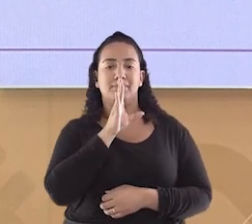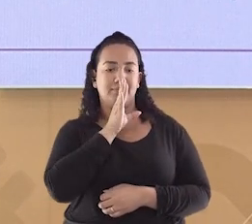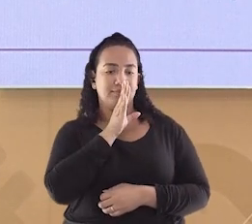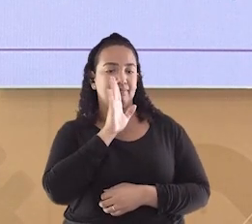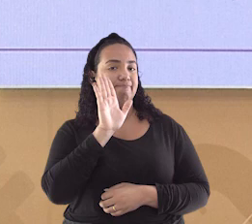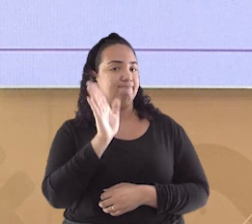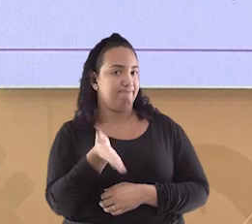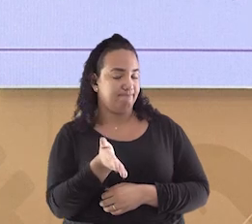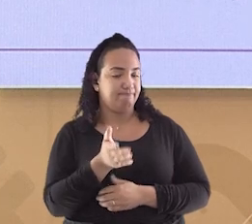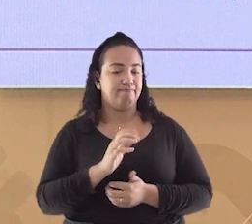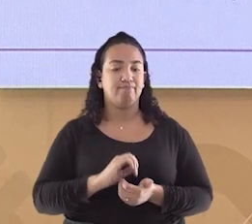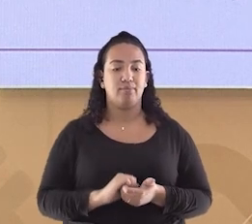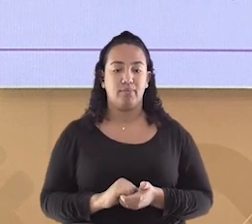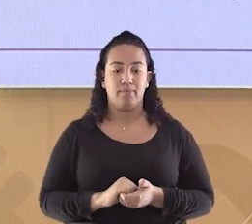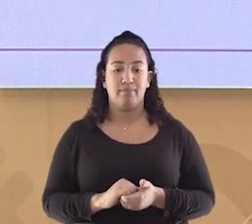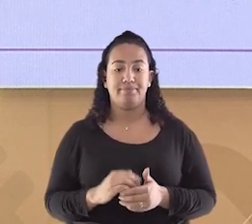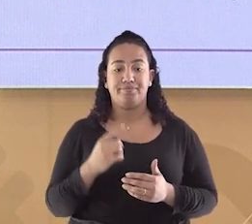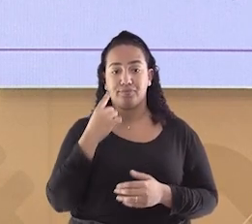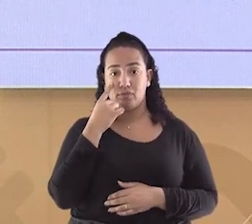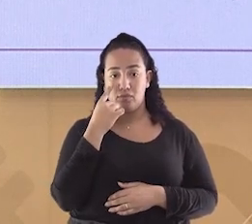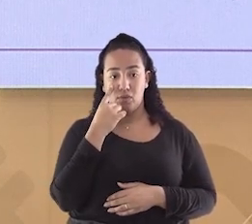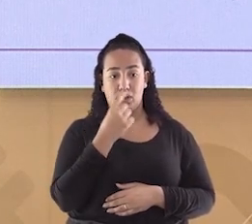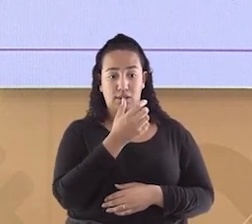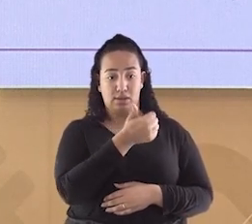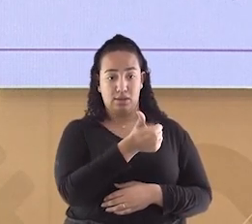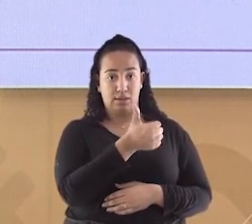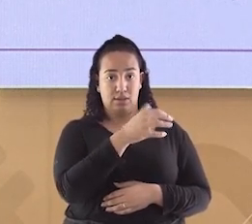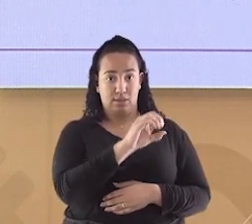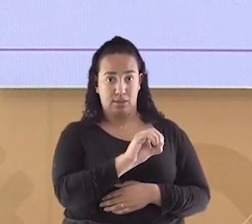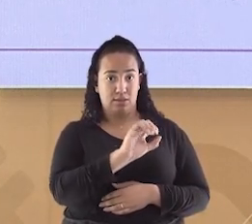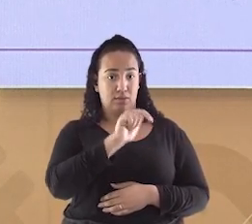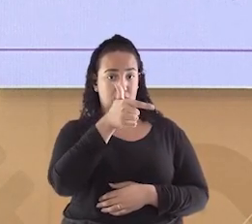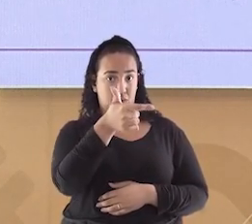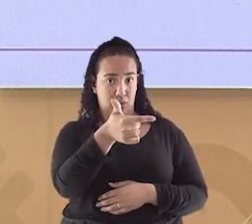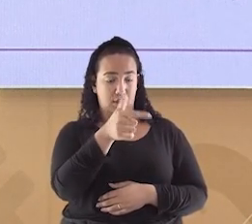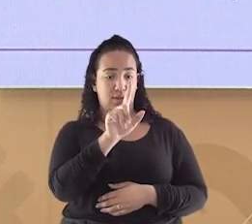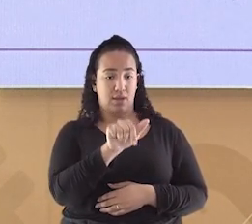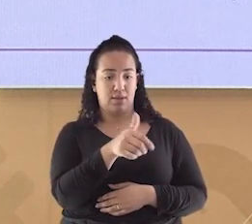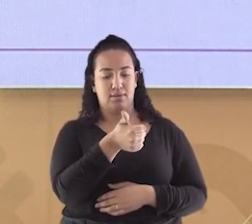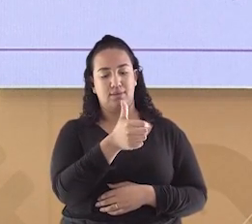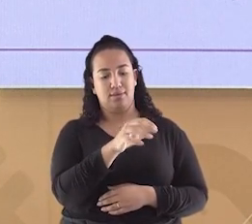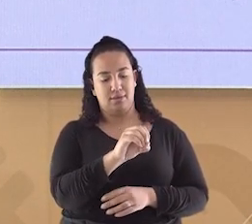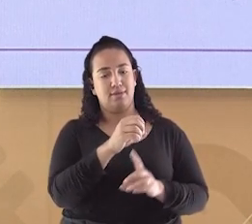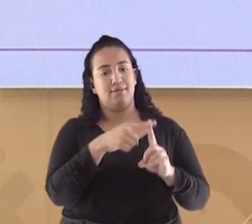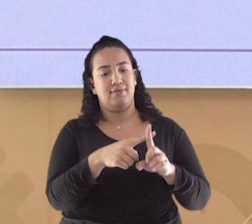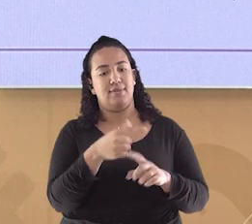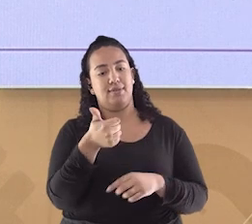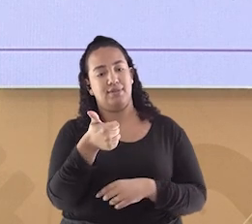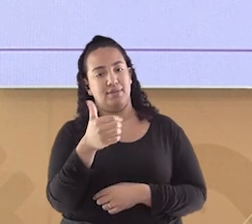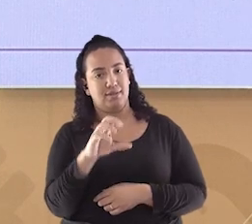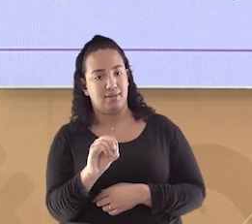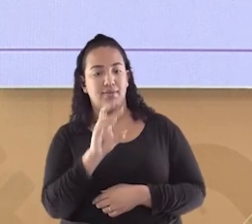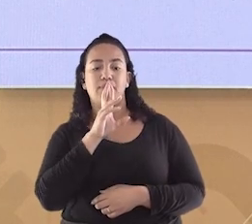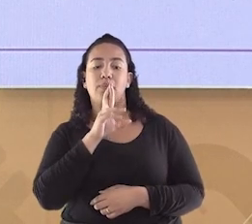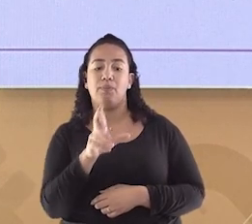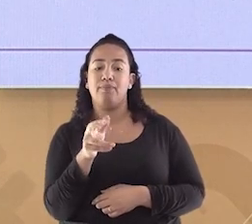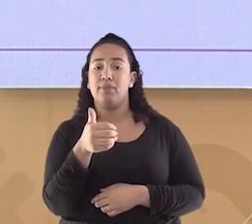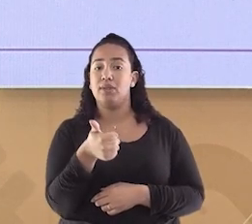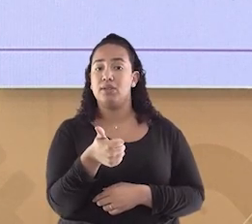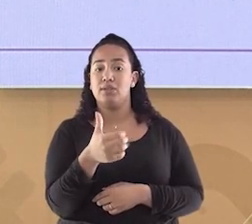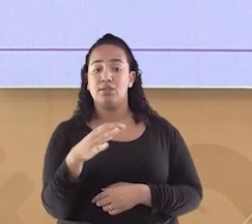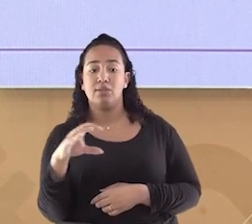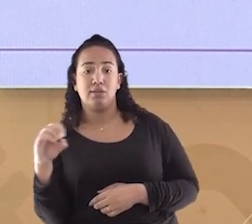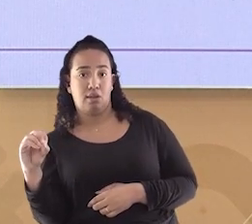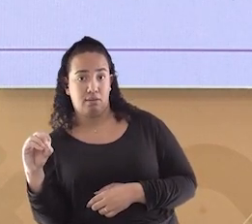conhecemos. Sabemos que 10 ao quadrado, que é 10 vezes 10, resulta em 100.